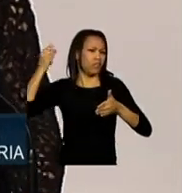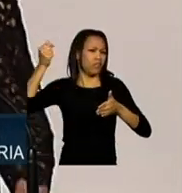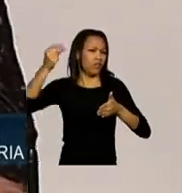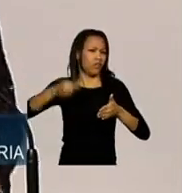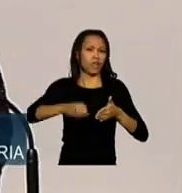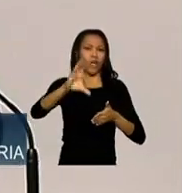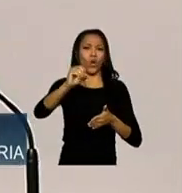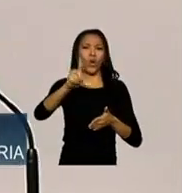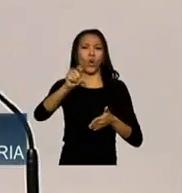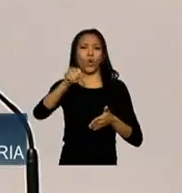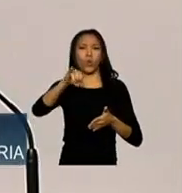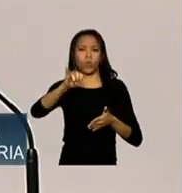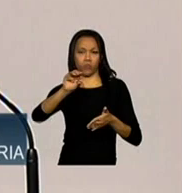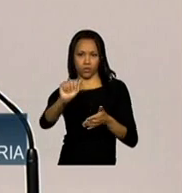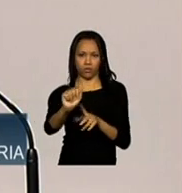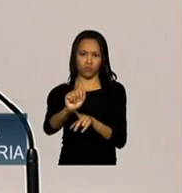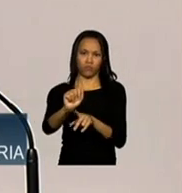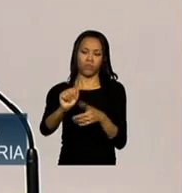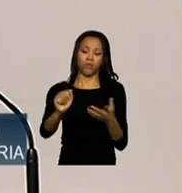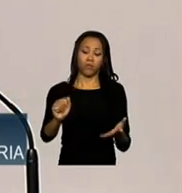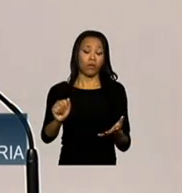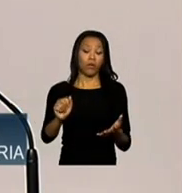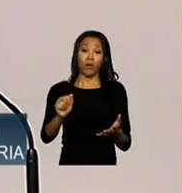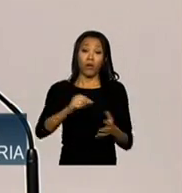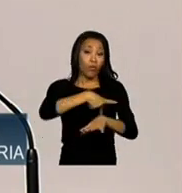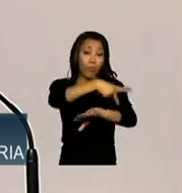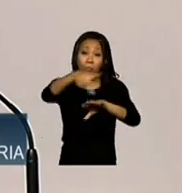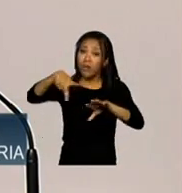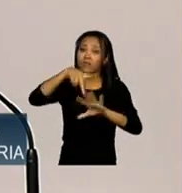colônia. Nenhum país do mundo